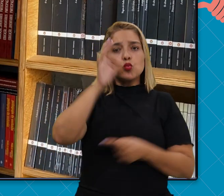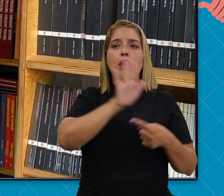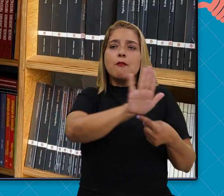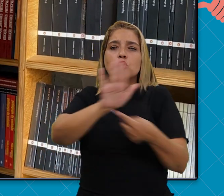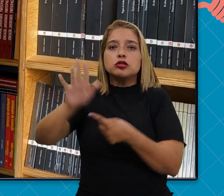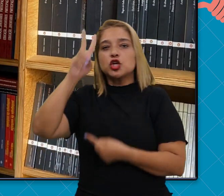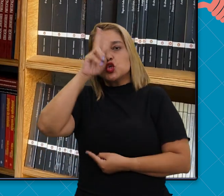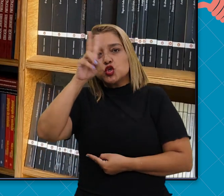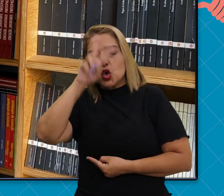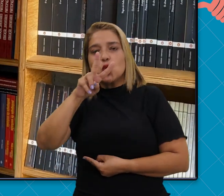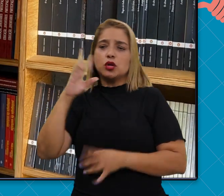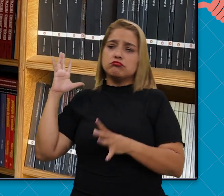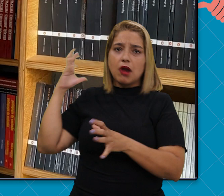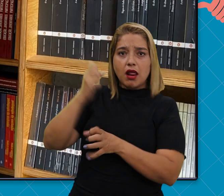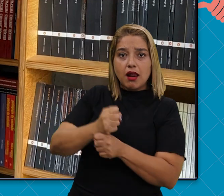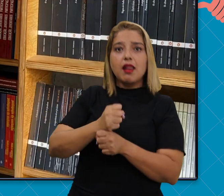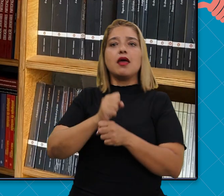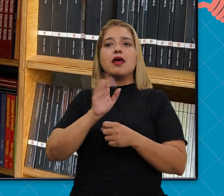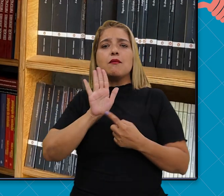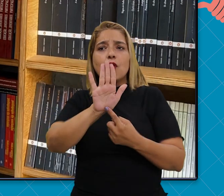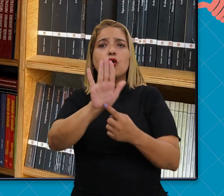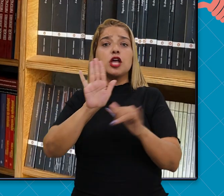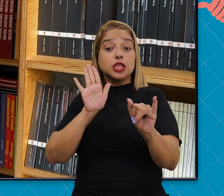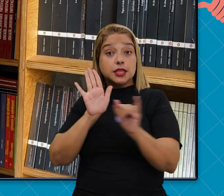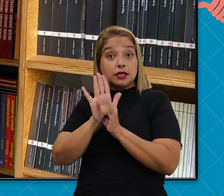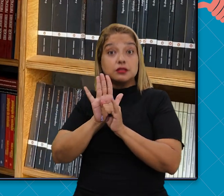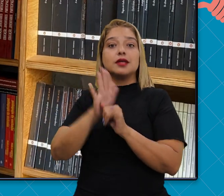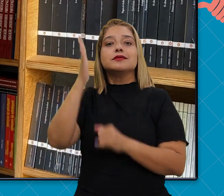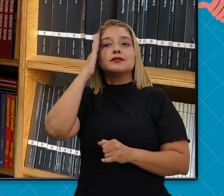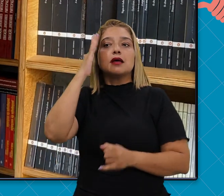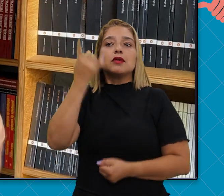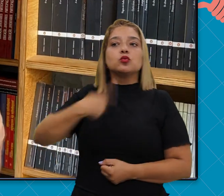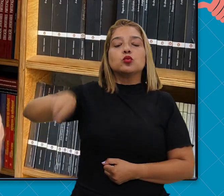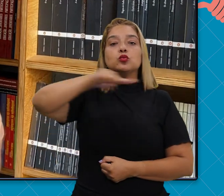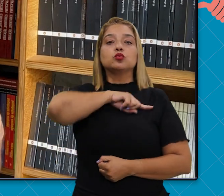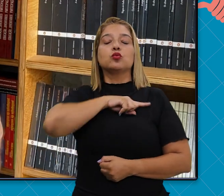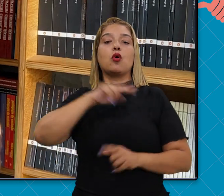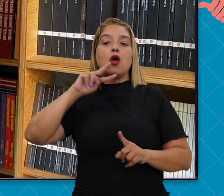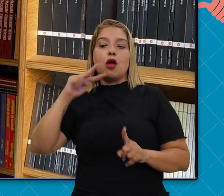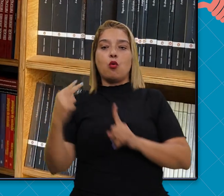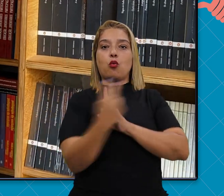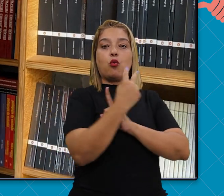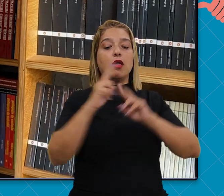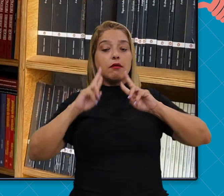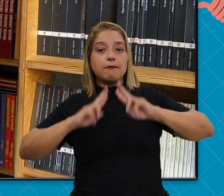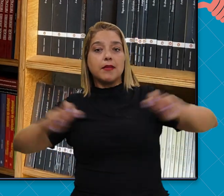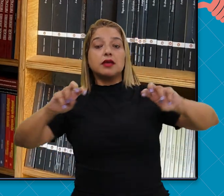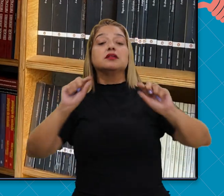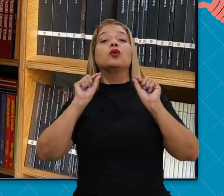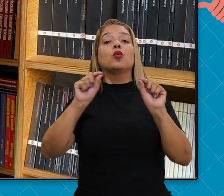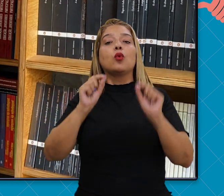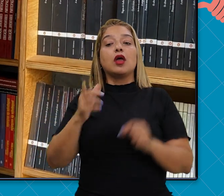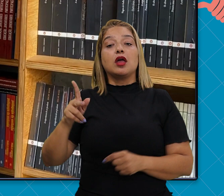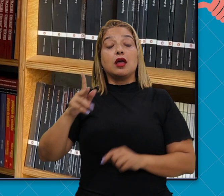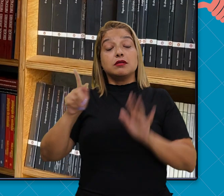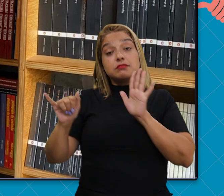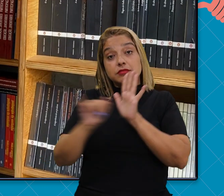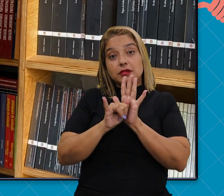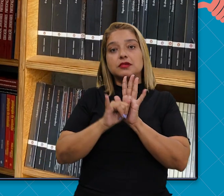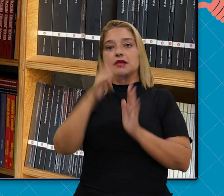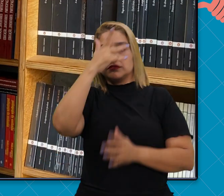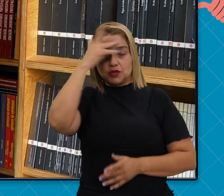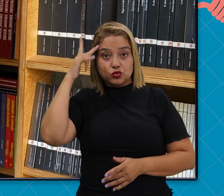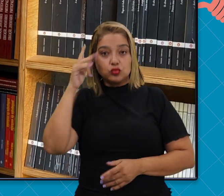portanto, podem fomentar, construir a identidade, construir o que somos, né? Quais são as